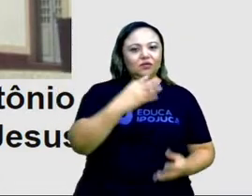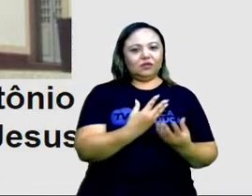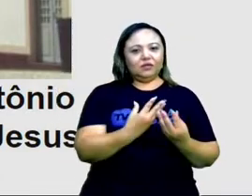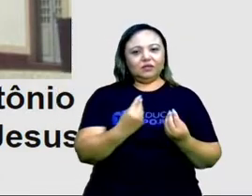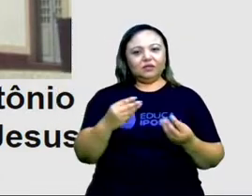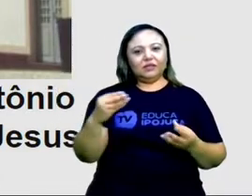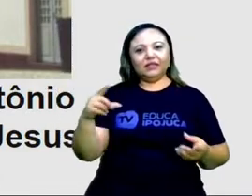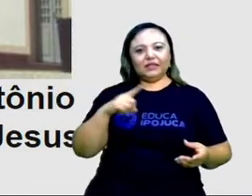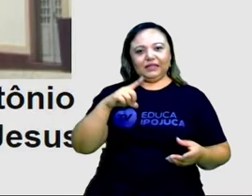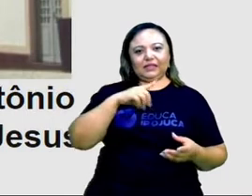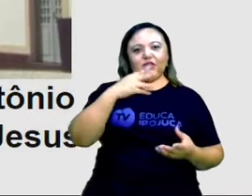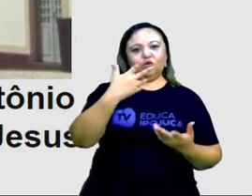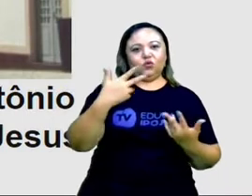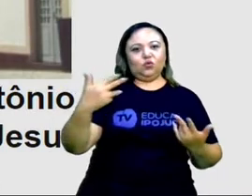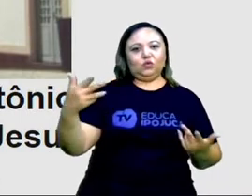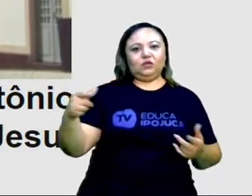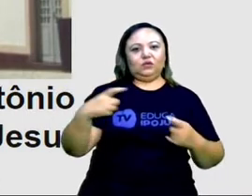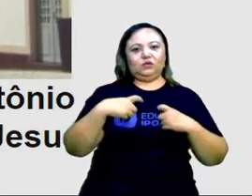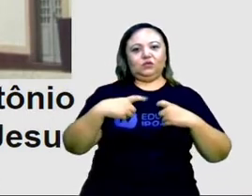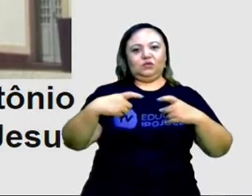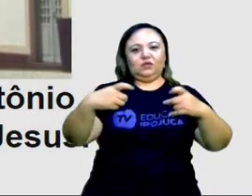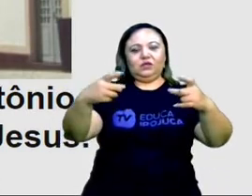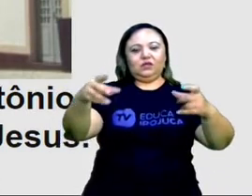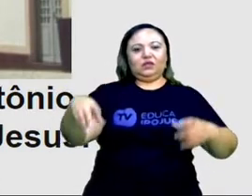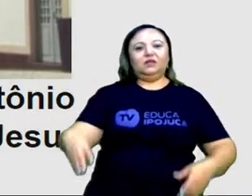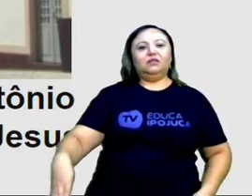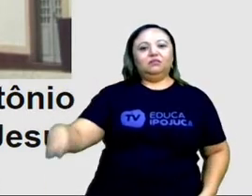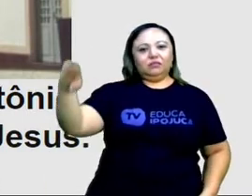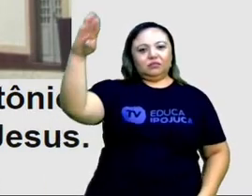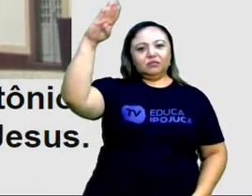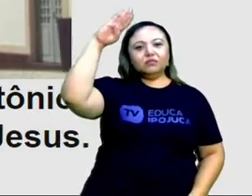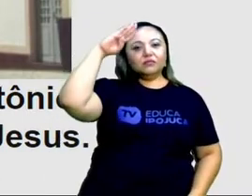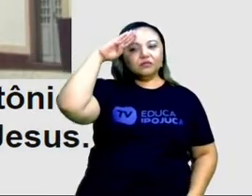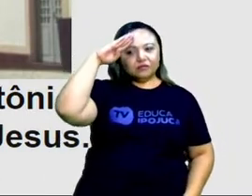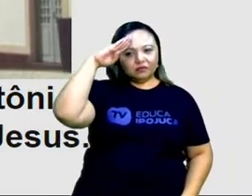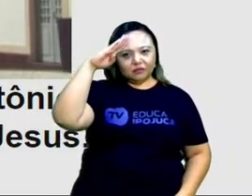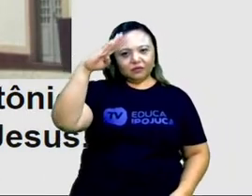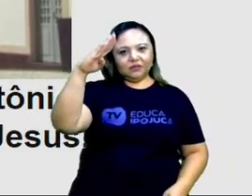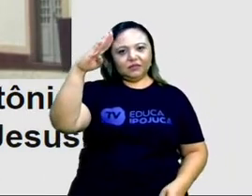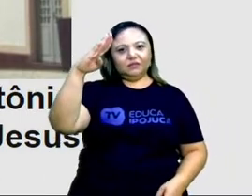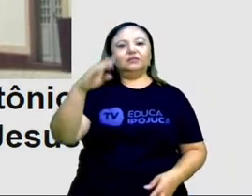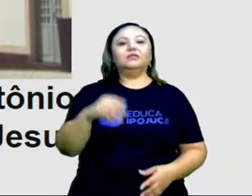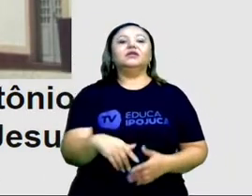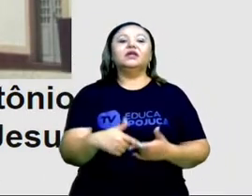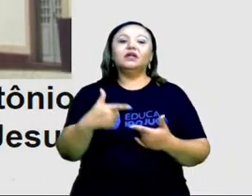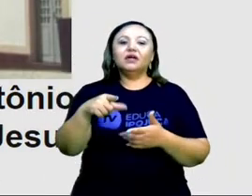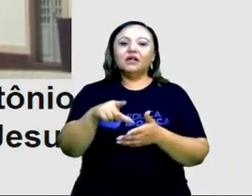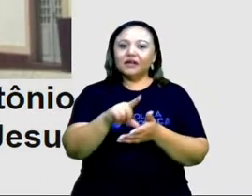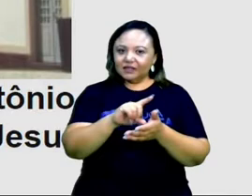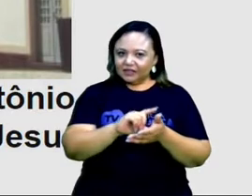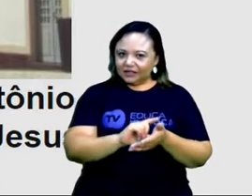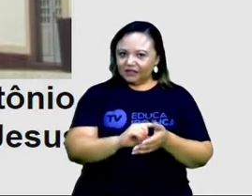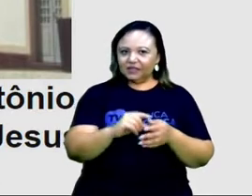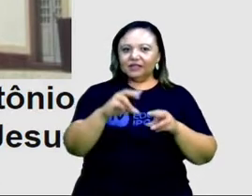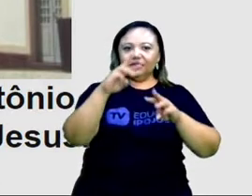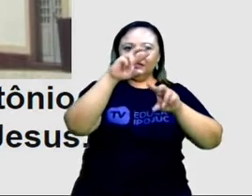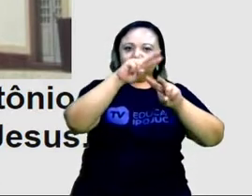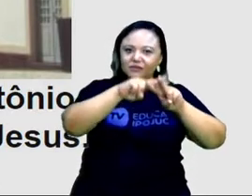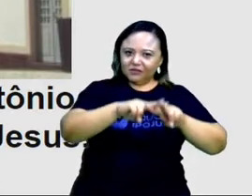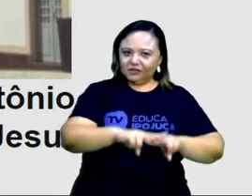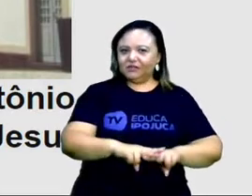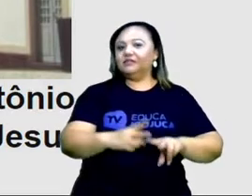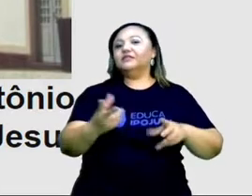ocorreram, né, muitas lutas. Ele já serviu de quartel, de